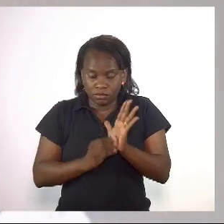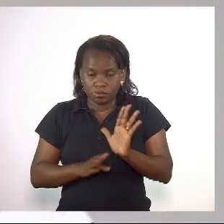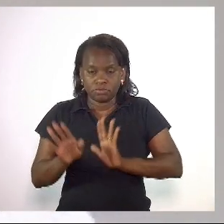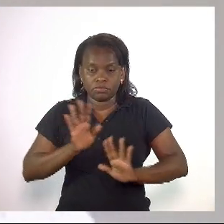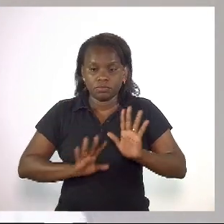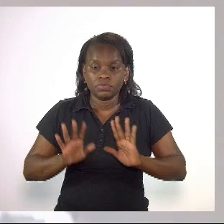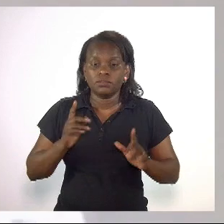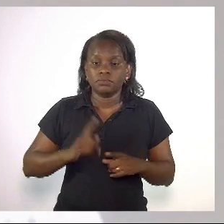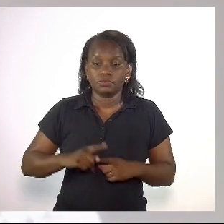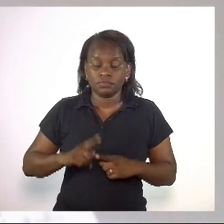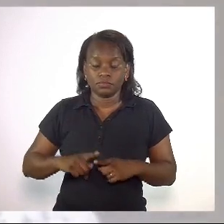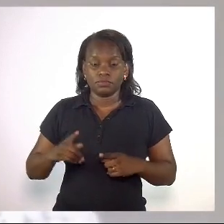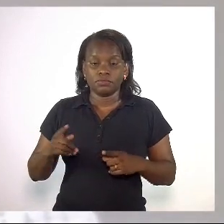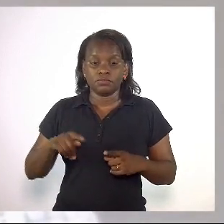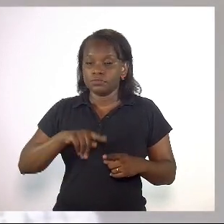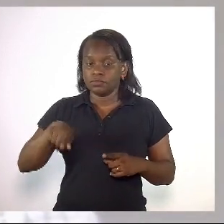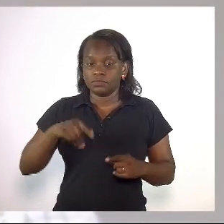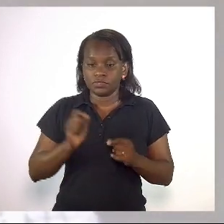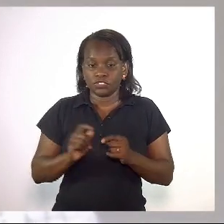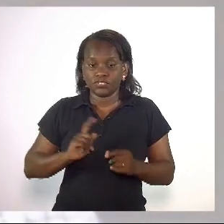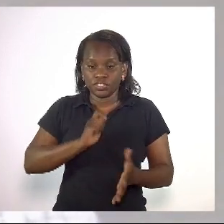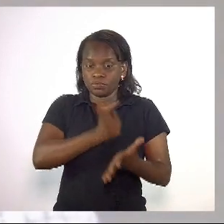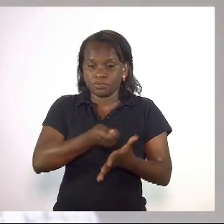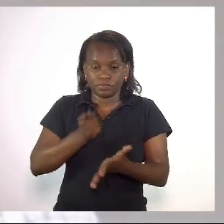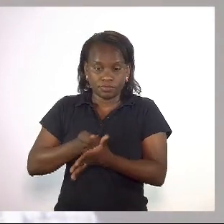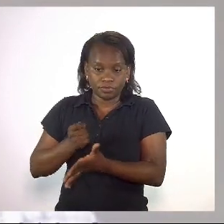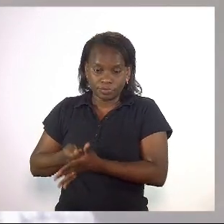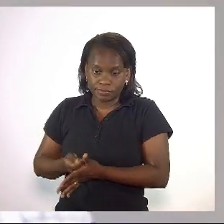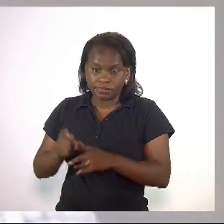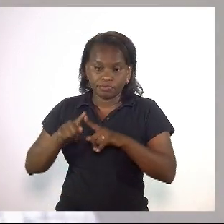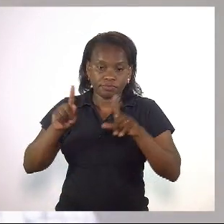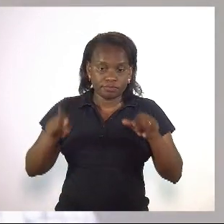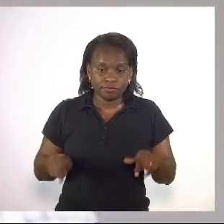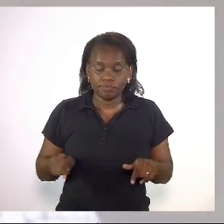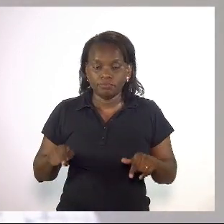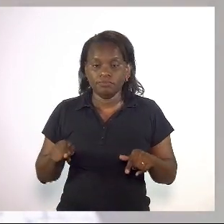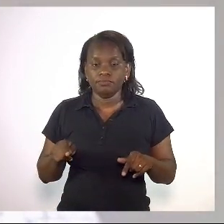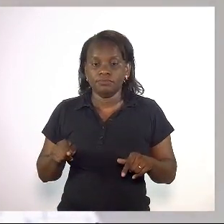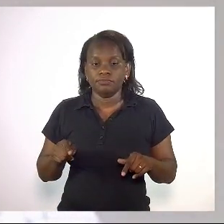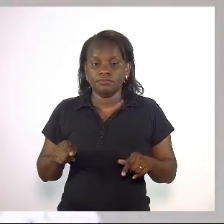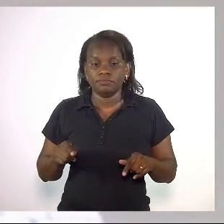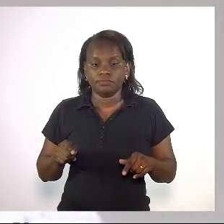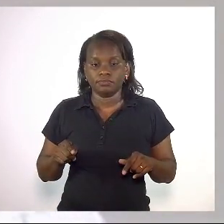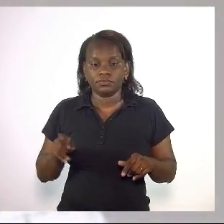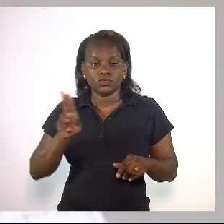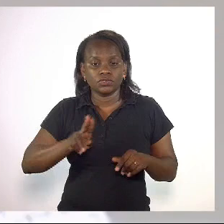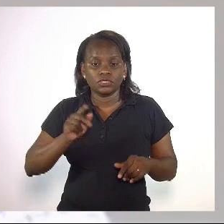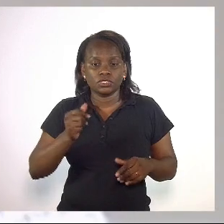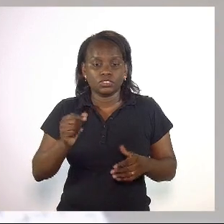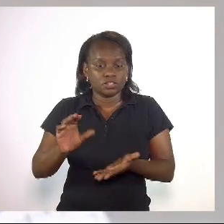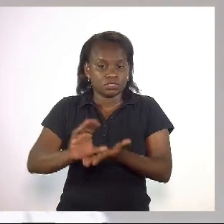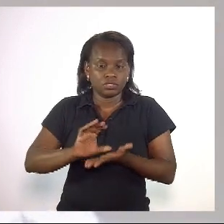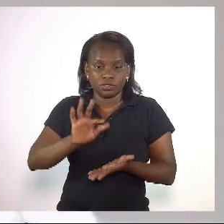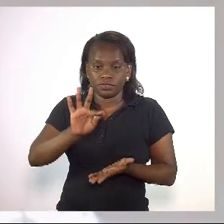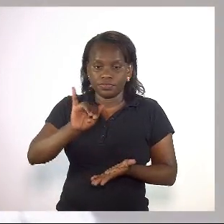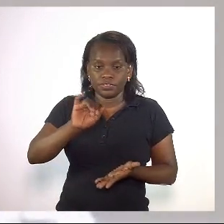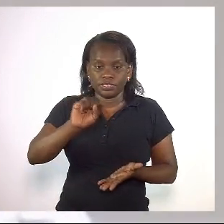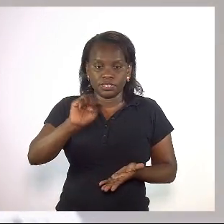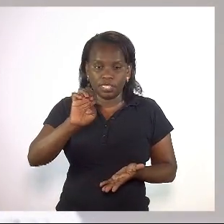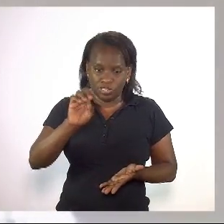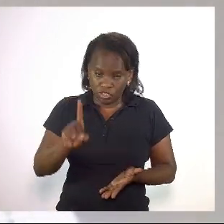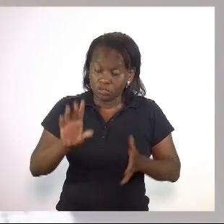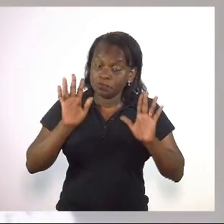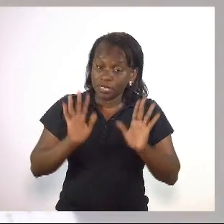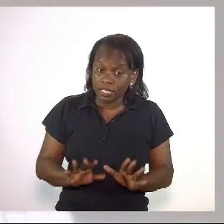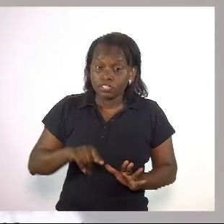nós não fizemos pagamentos de pessoal usando os recursos do FISED. No entanto,